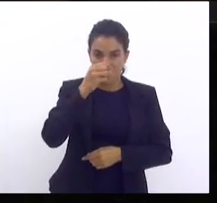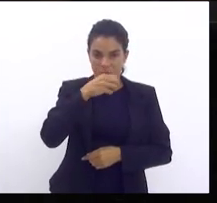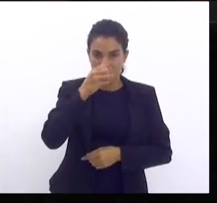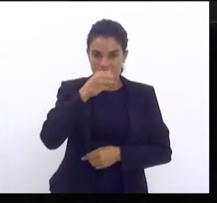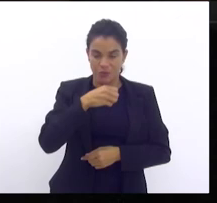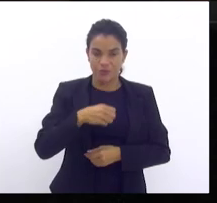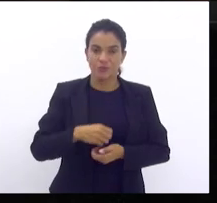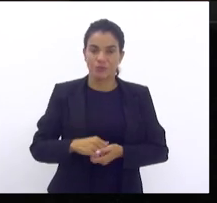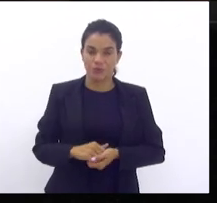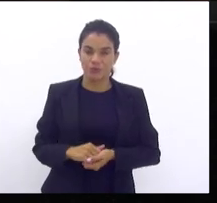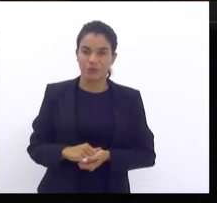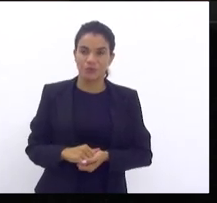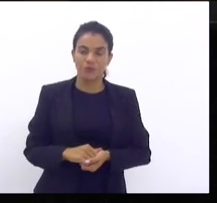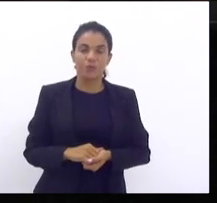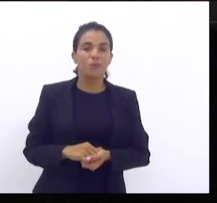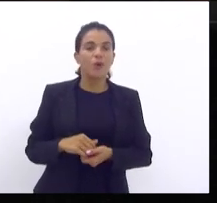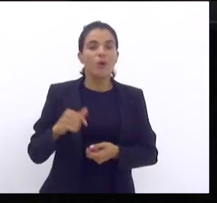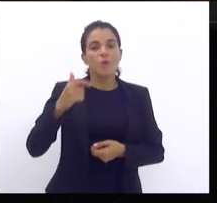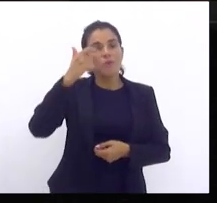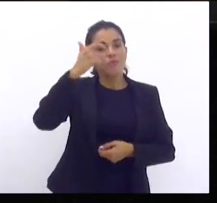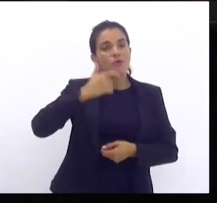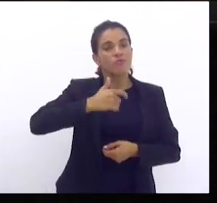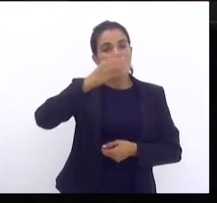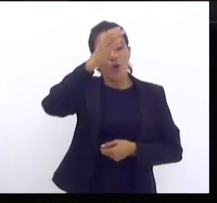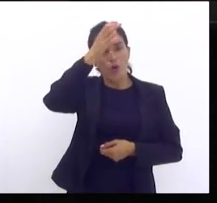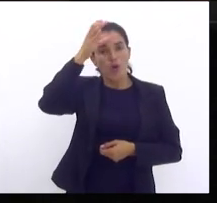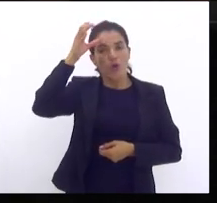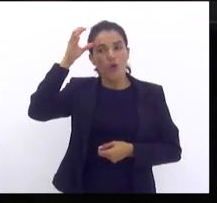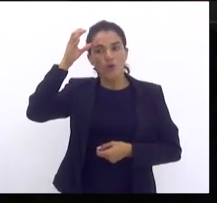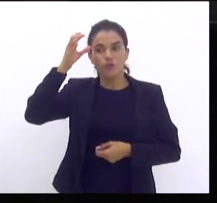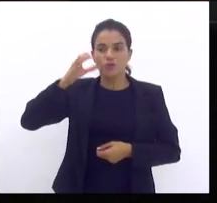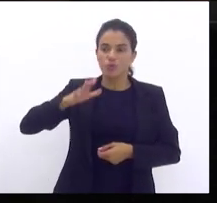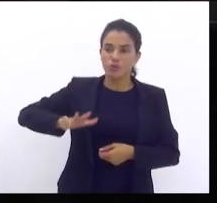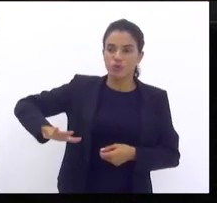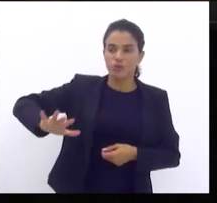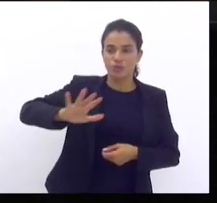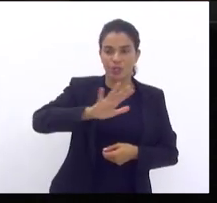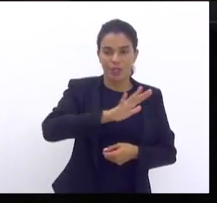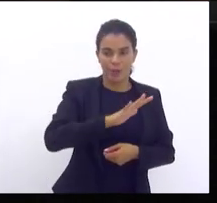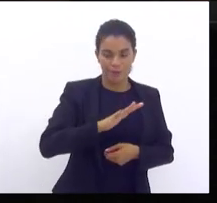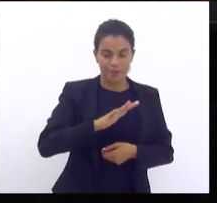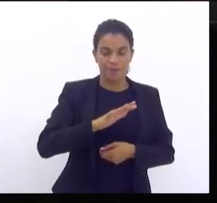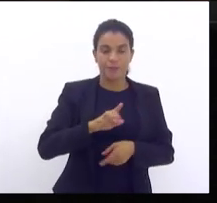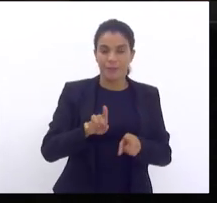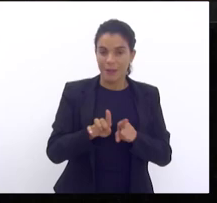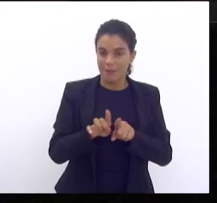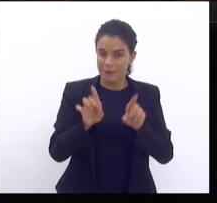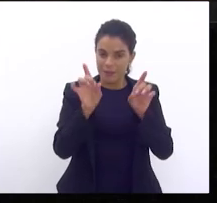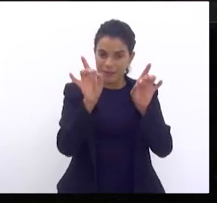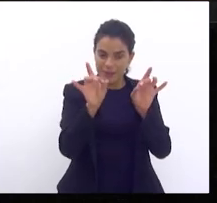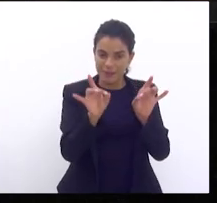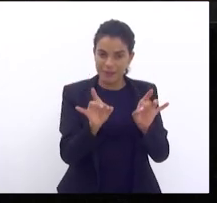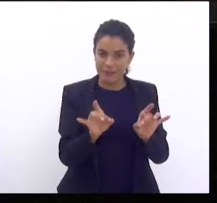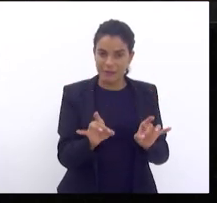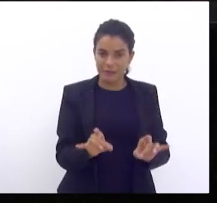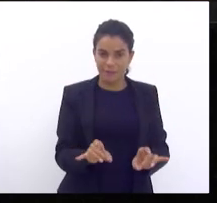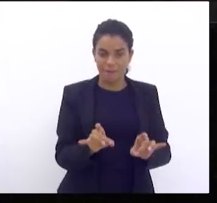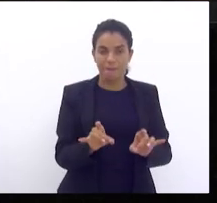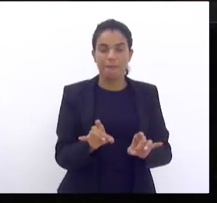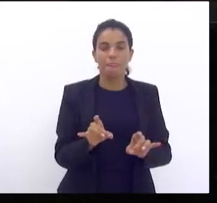enfrentados pelos consumidores de uma forma geral e em especial